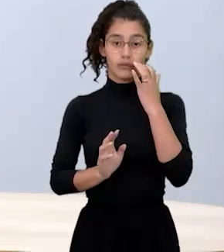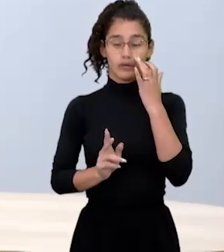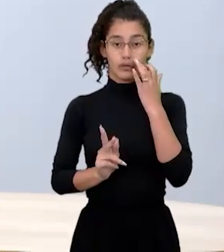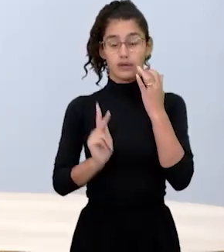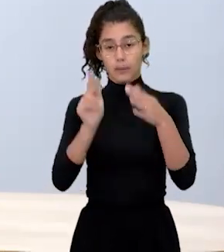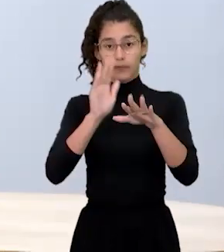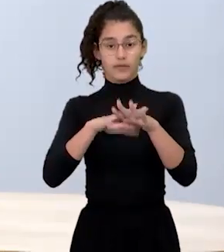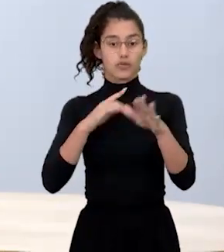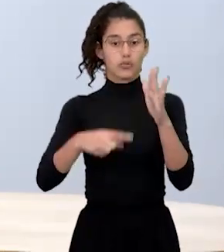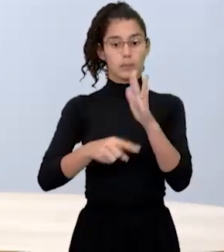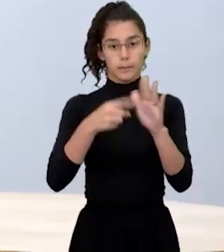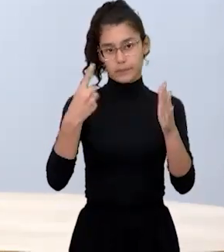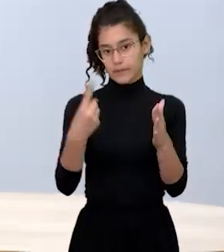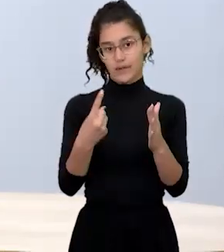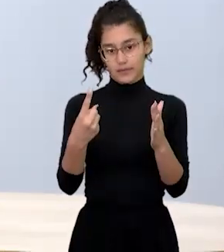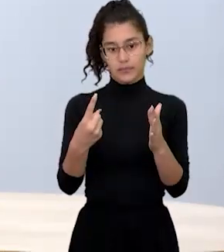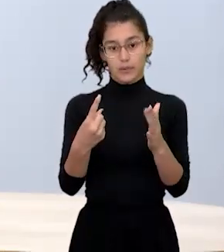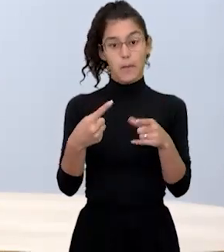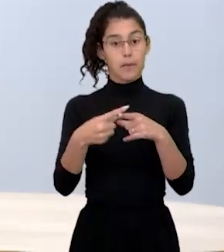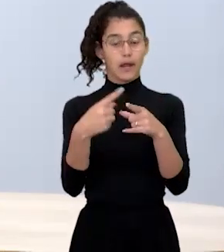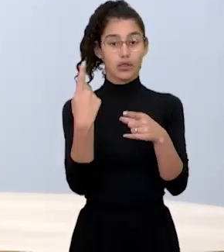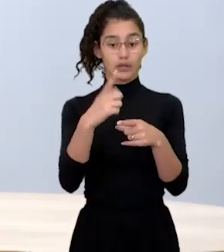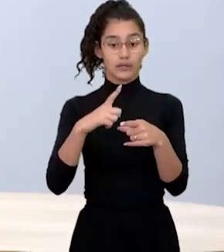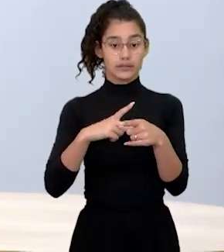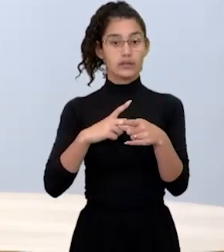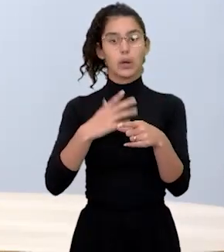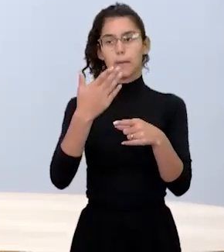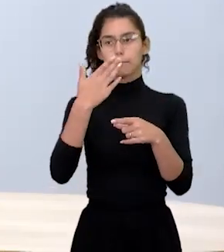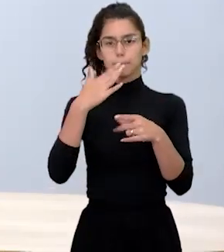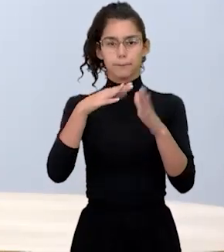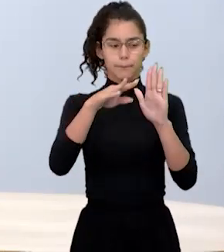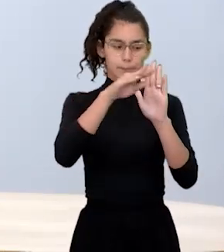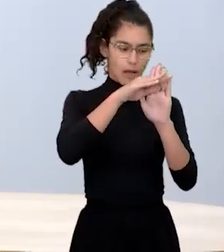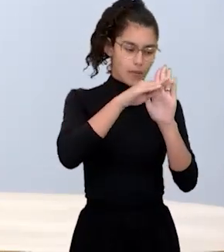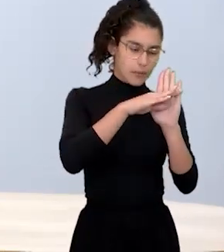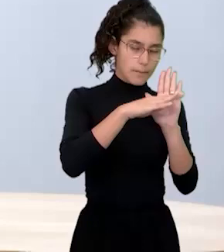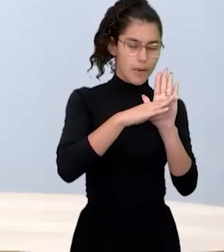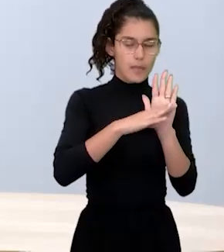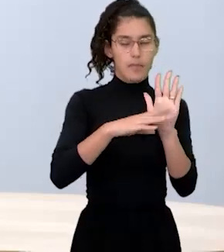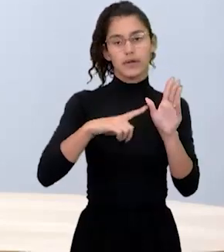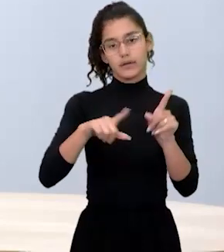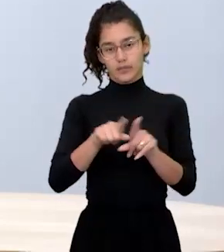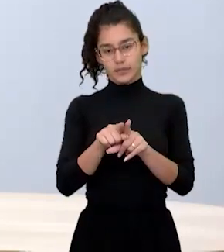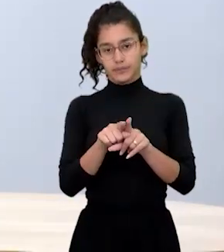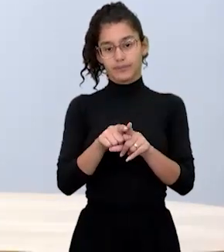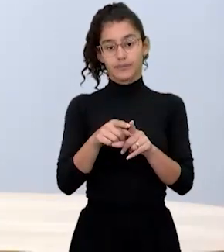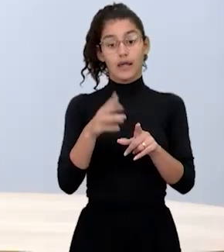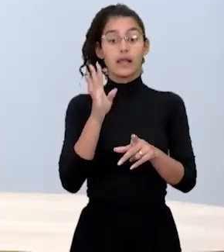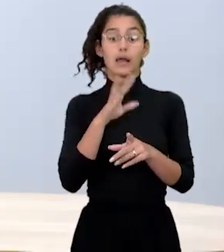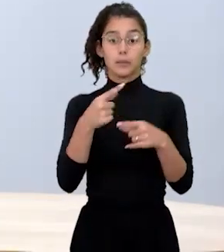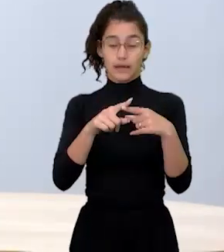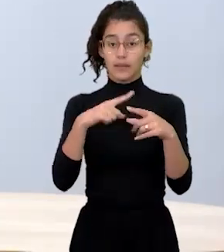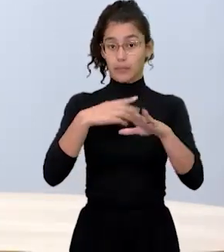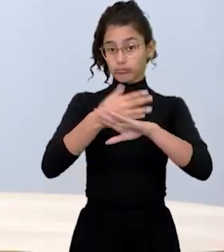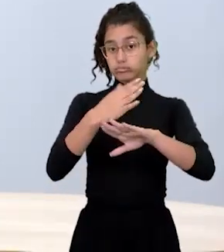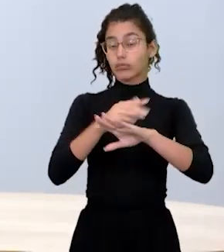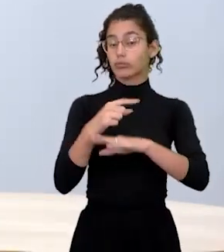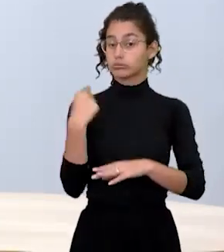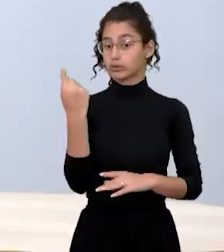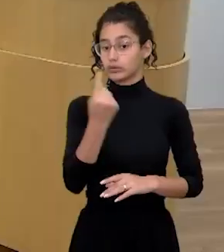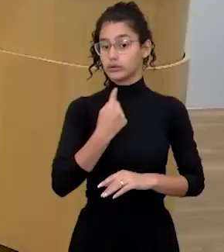fazer de primeira, né? Porque a gente tem uma demanda grande. Sim, sim. Né? E o legal é isso, porque é um treino para nós também,